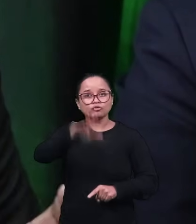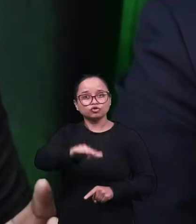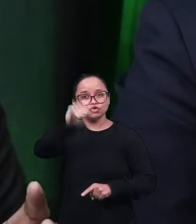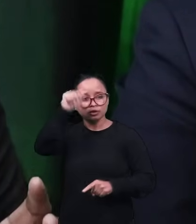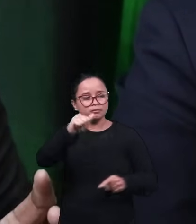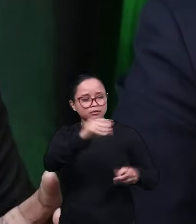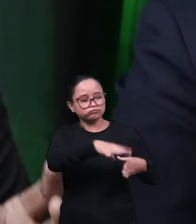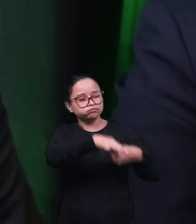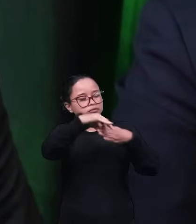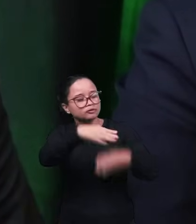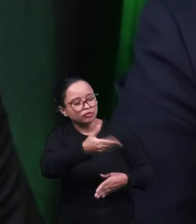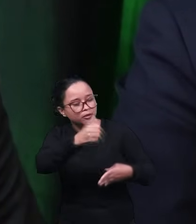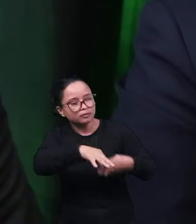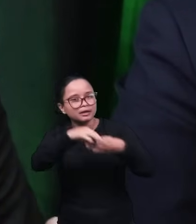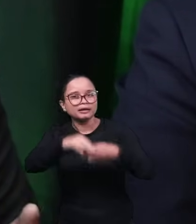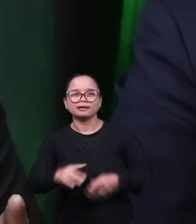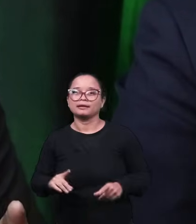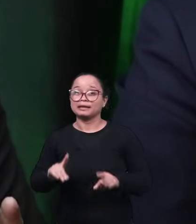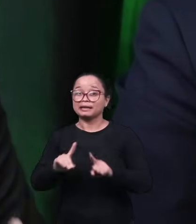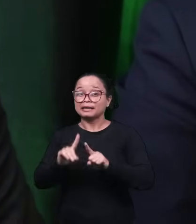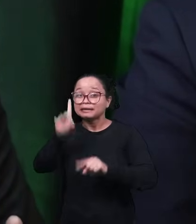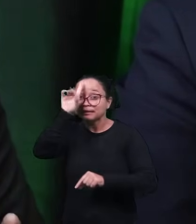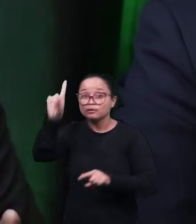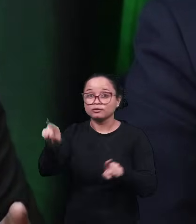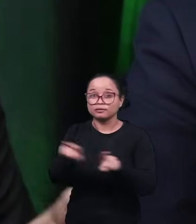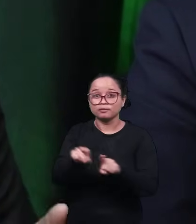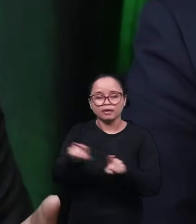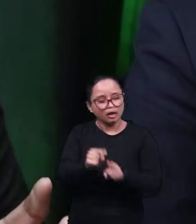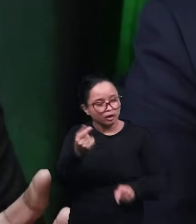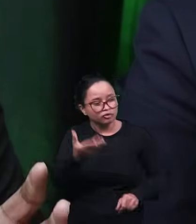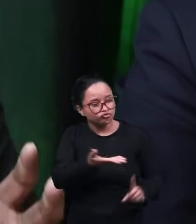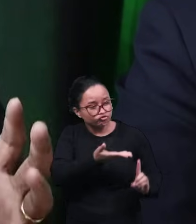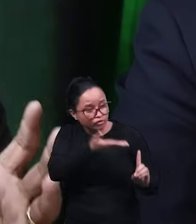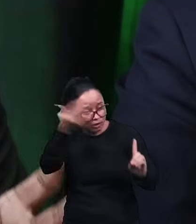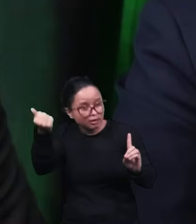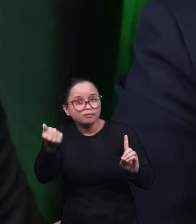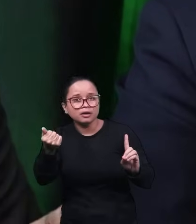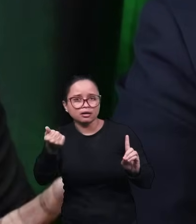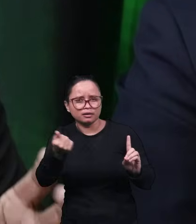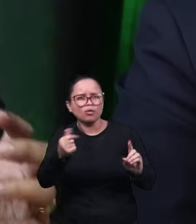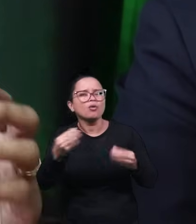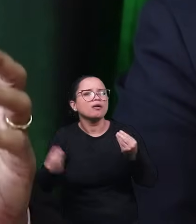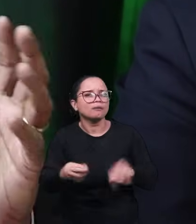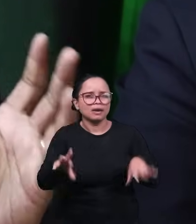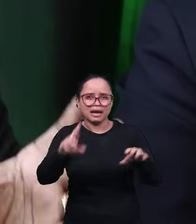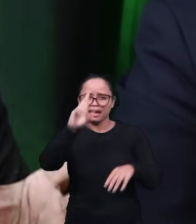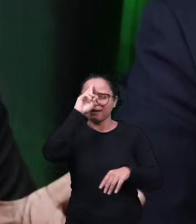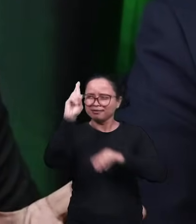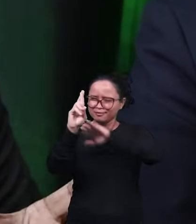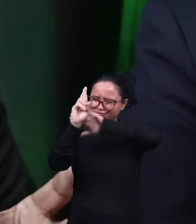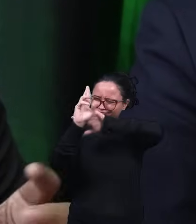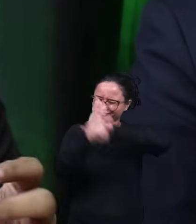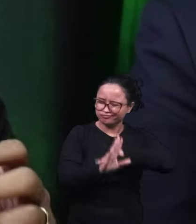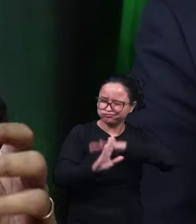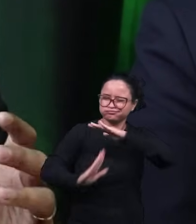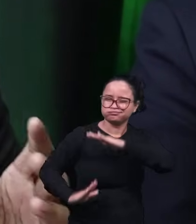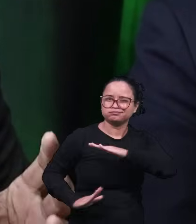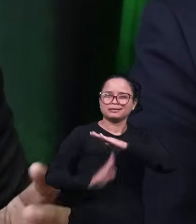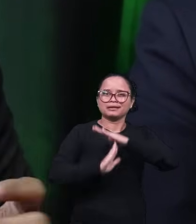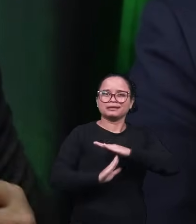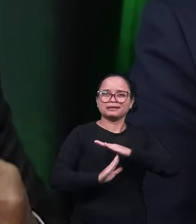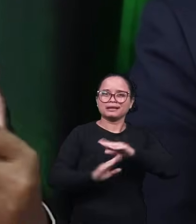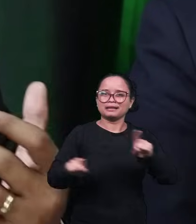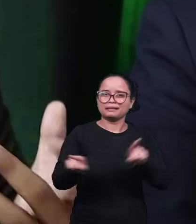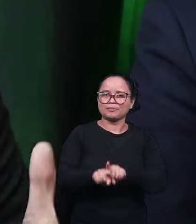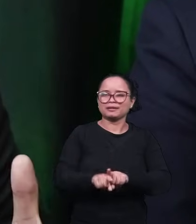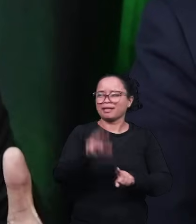para fora, é o que o Senhor faz com o homem. Deus quer tirar o homem para fora da sua razão, da sua mente limitada, dos seus